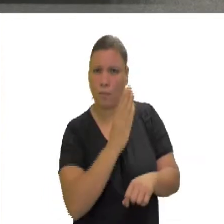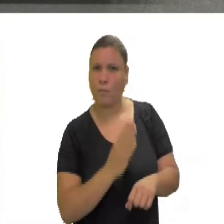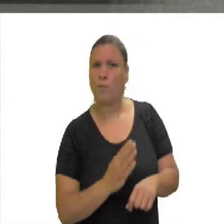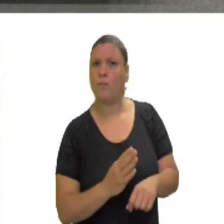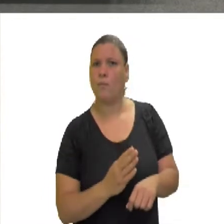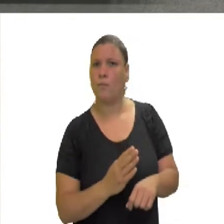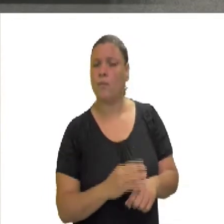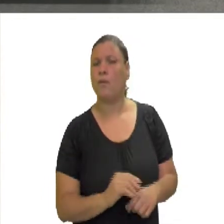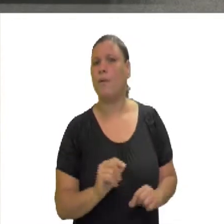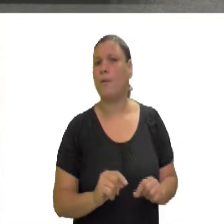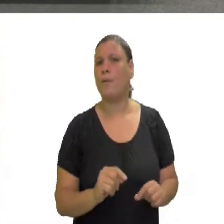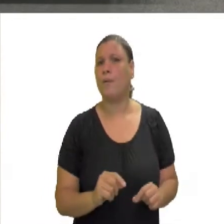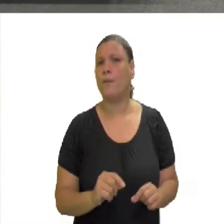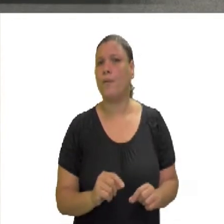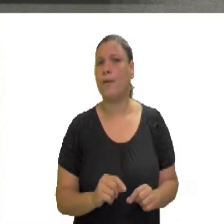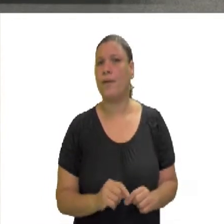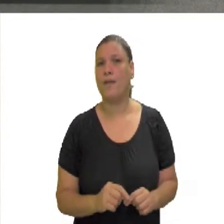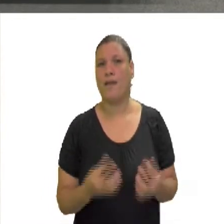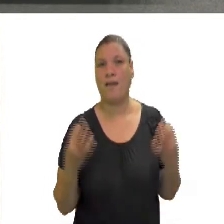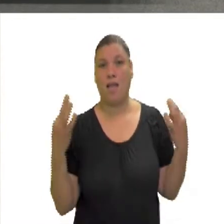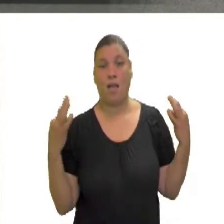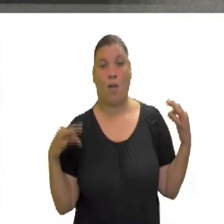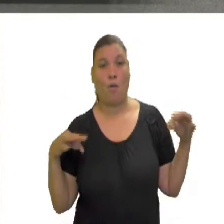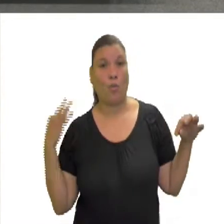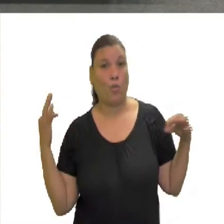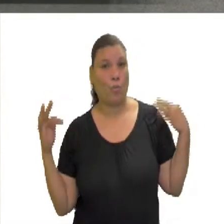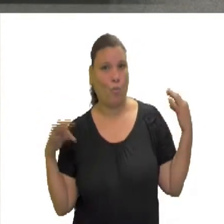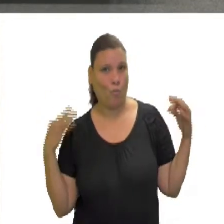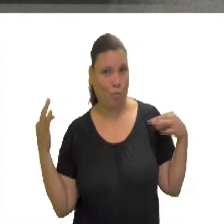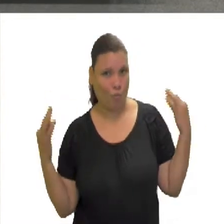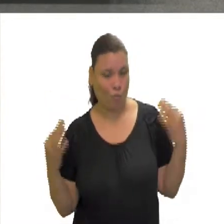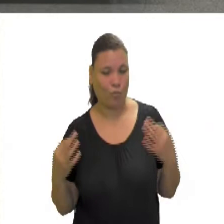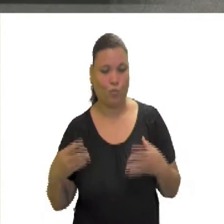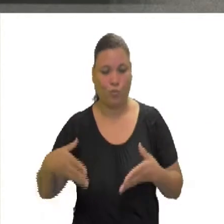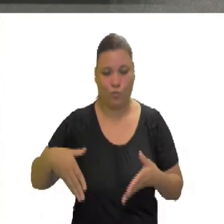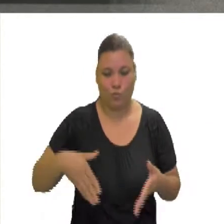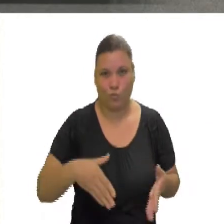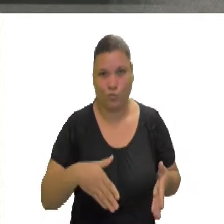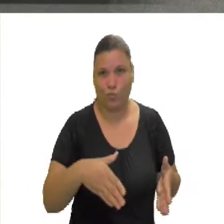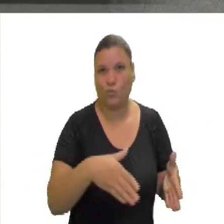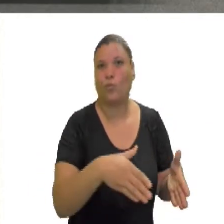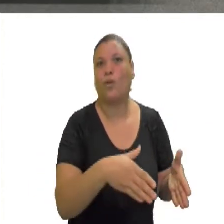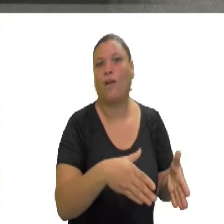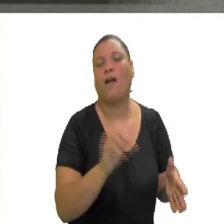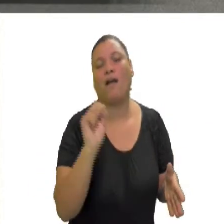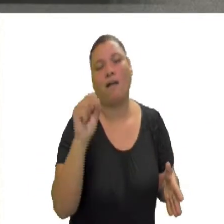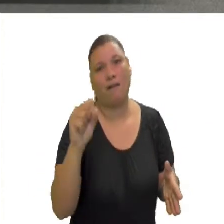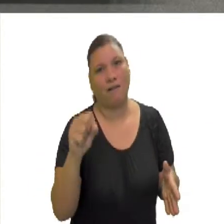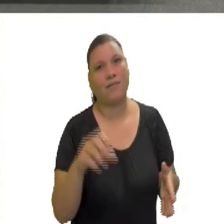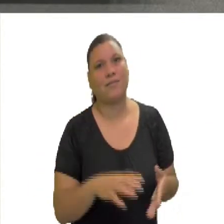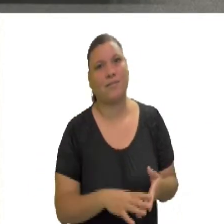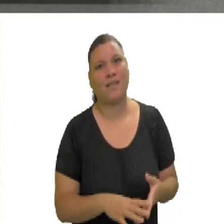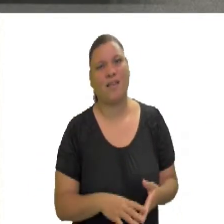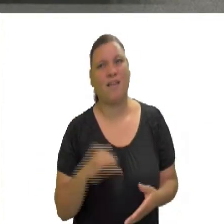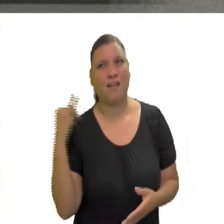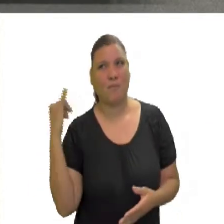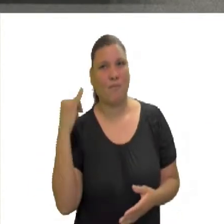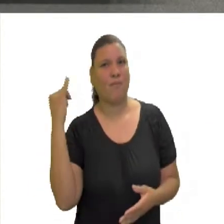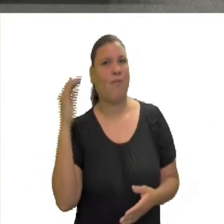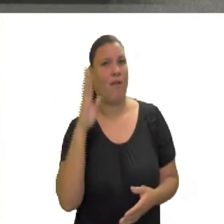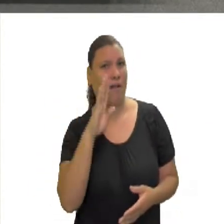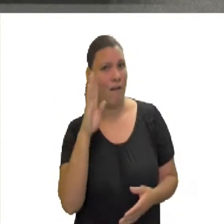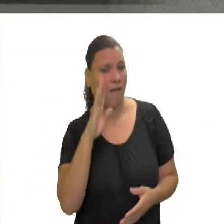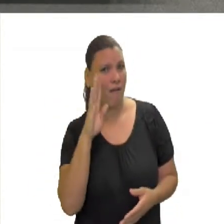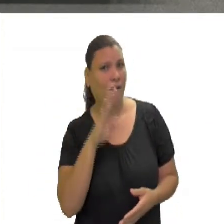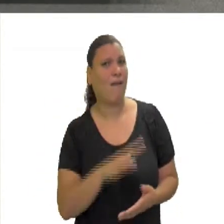que conta um pouco da história, mas a gente vai falar o que eram essas estradas reais e qual era a finalidade delas,